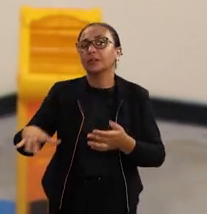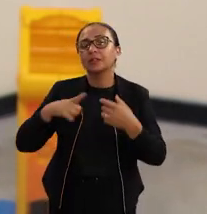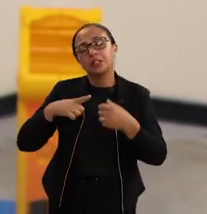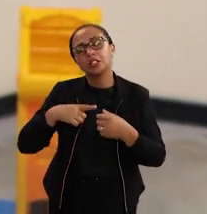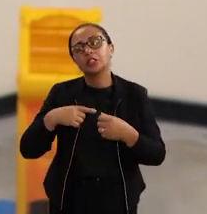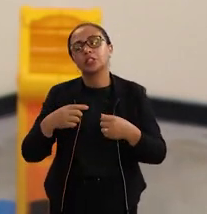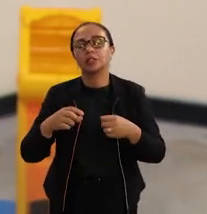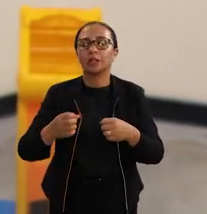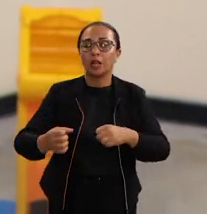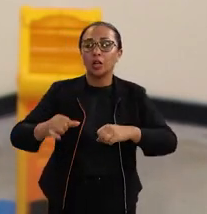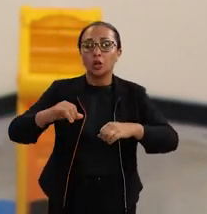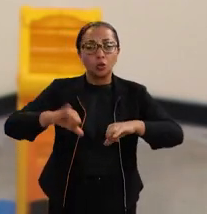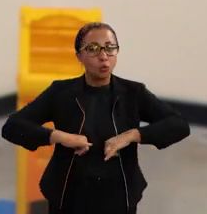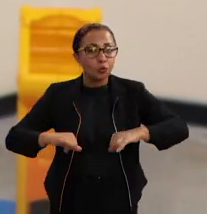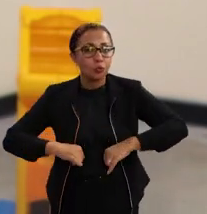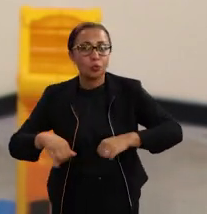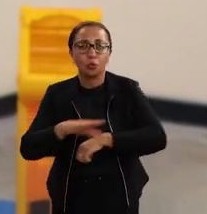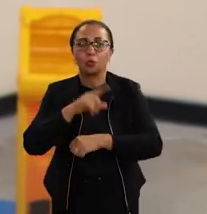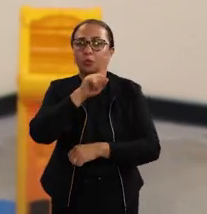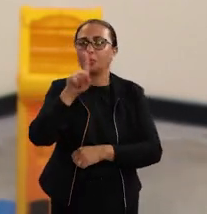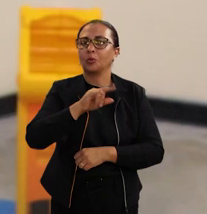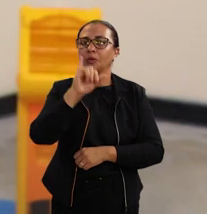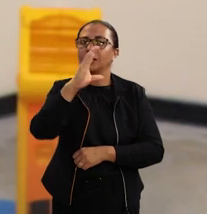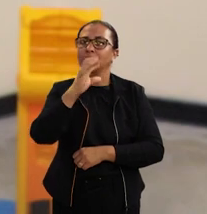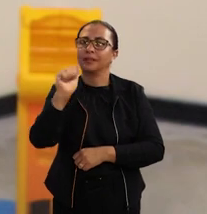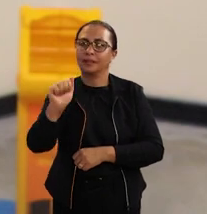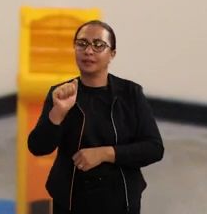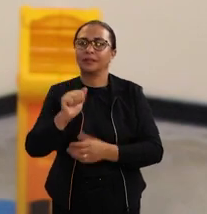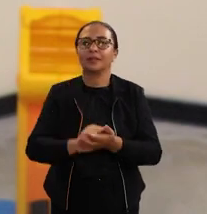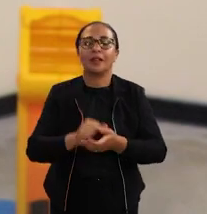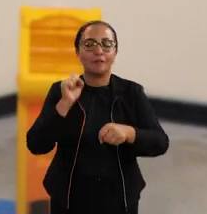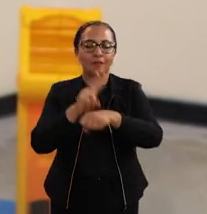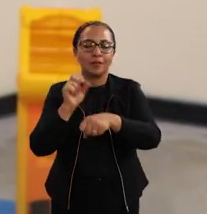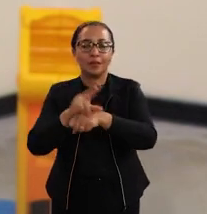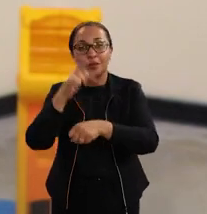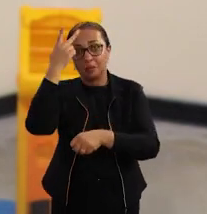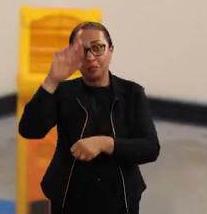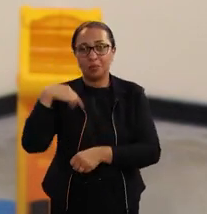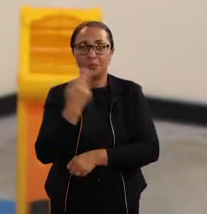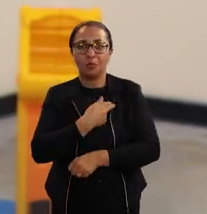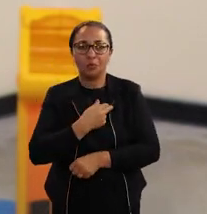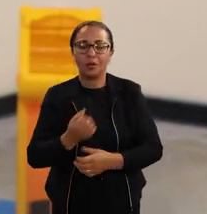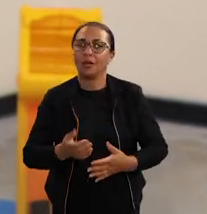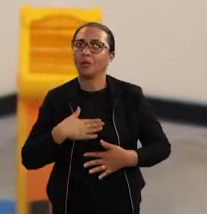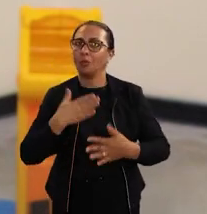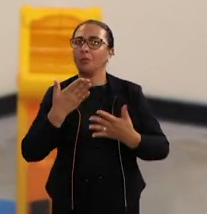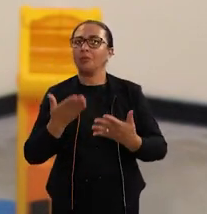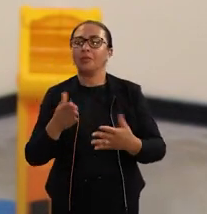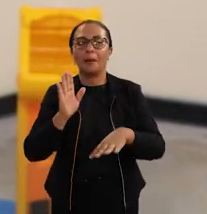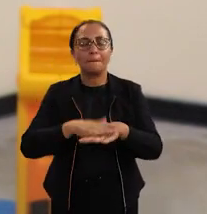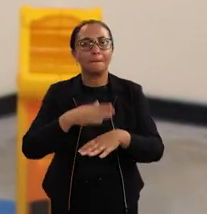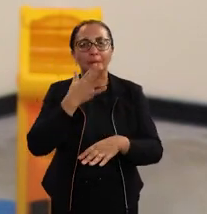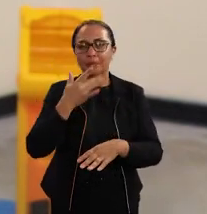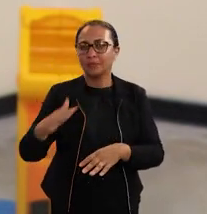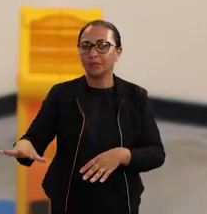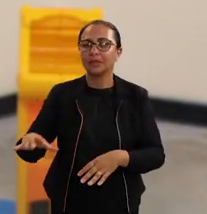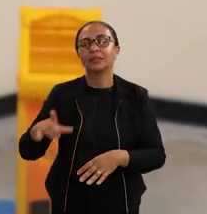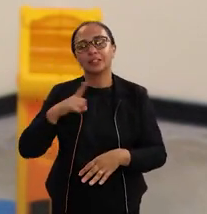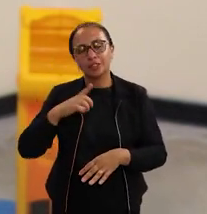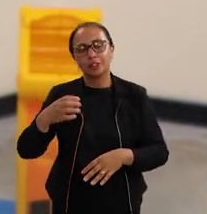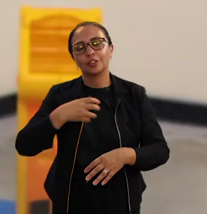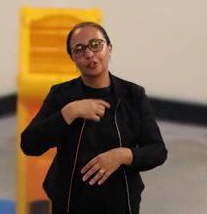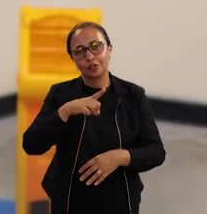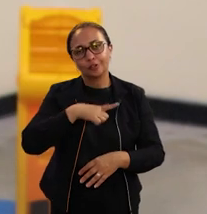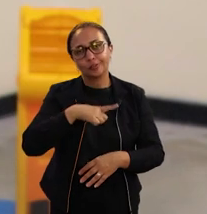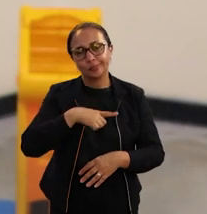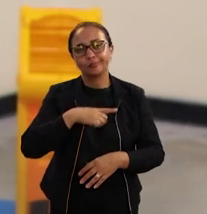tinham sido expostas ao Zika vírus, né? E para nossa surpresa, a maioria das crianças com Zika